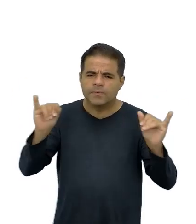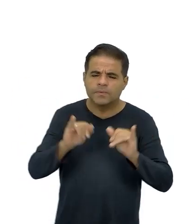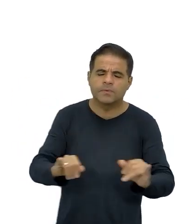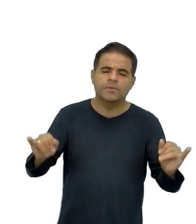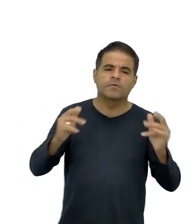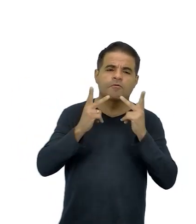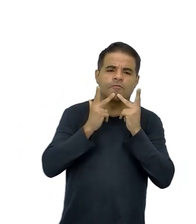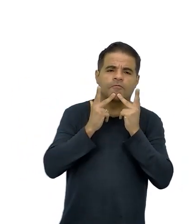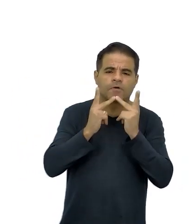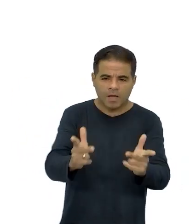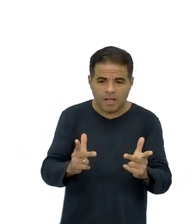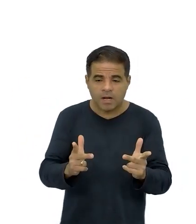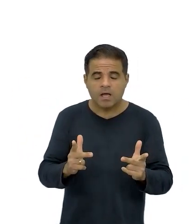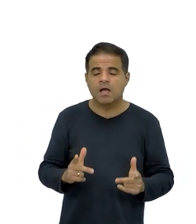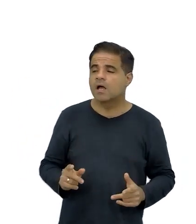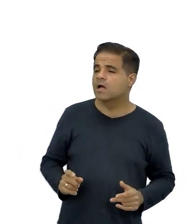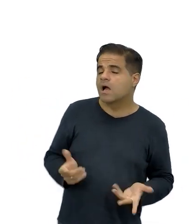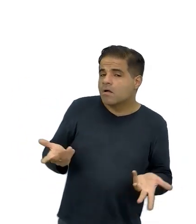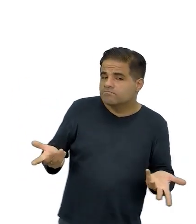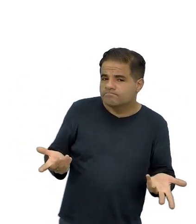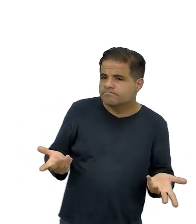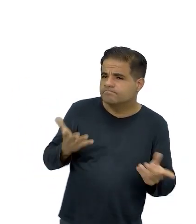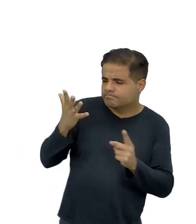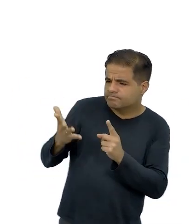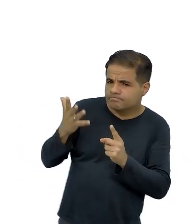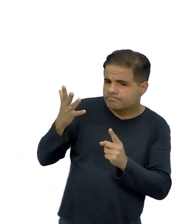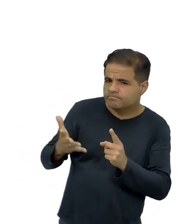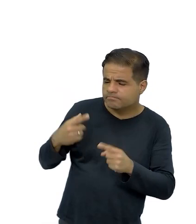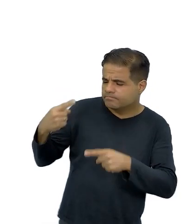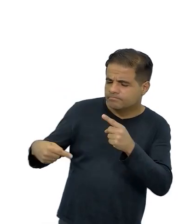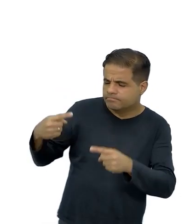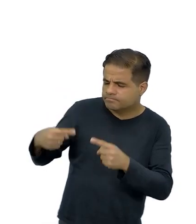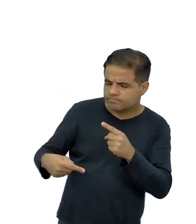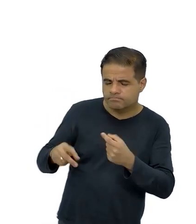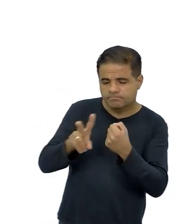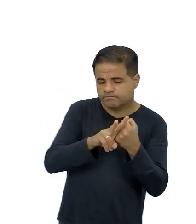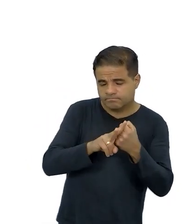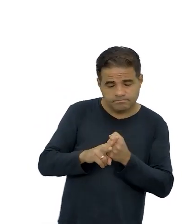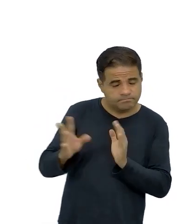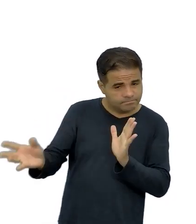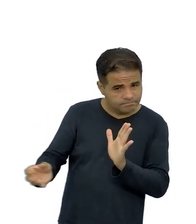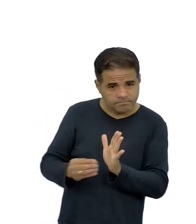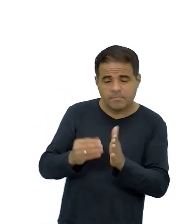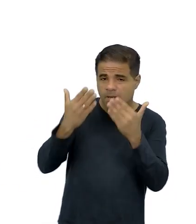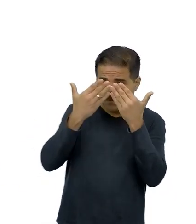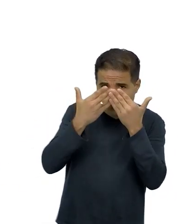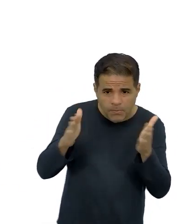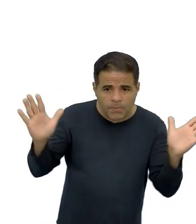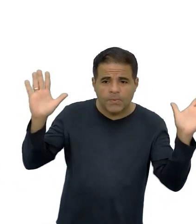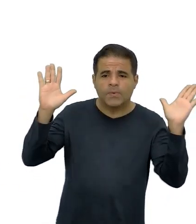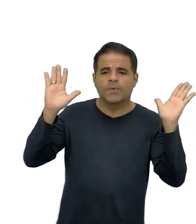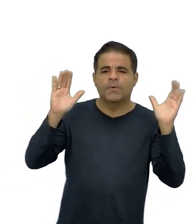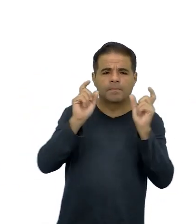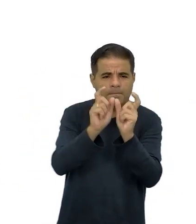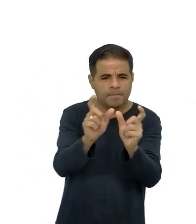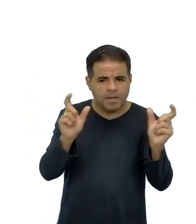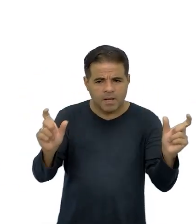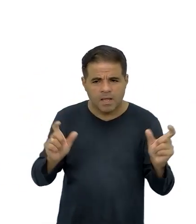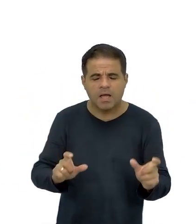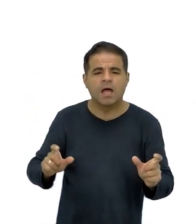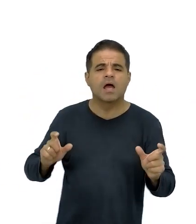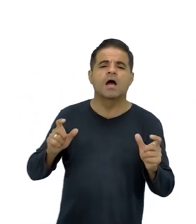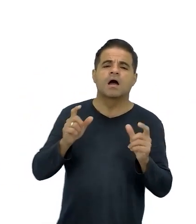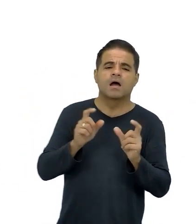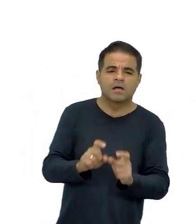personagens. A riqueza de discutir os verbos de fala está em ampliar o repertório, ou seja, sair